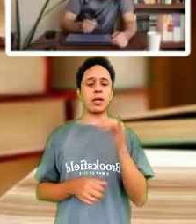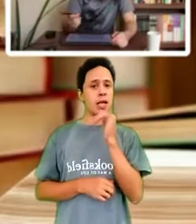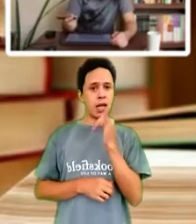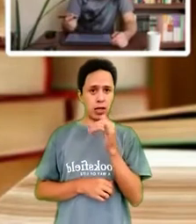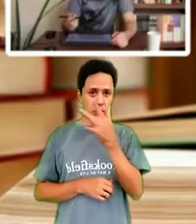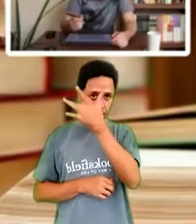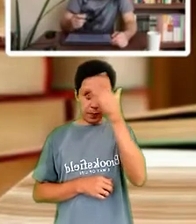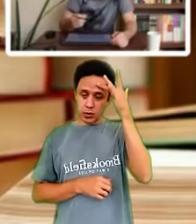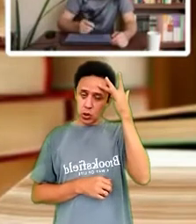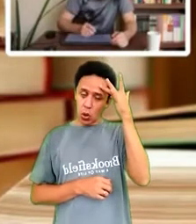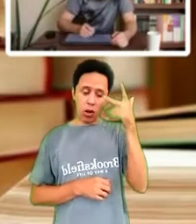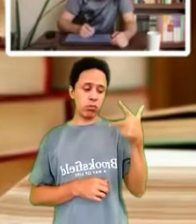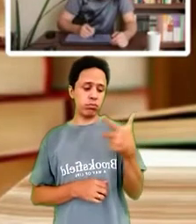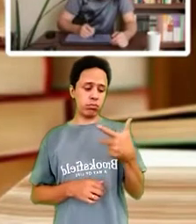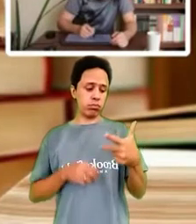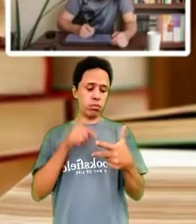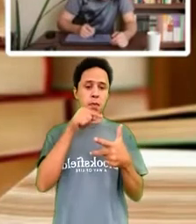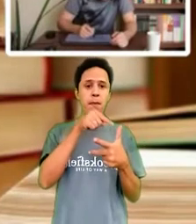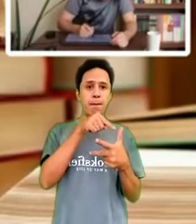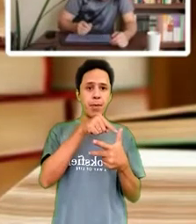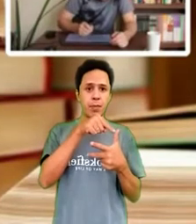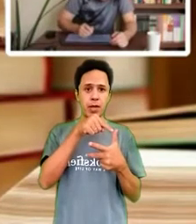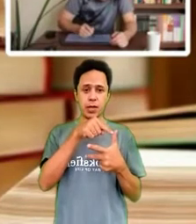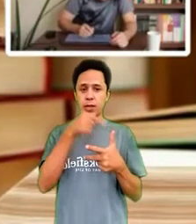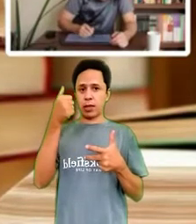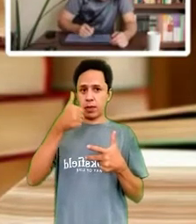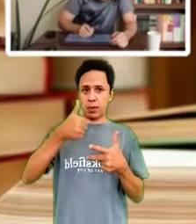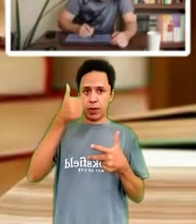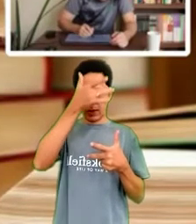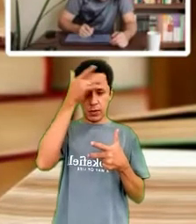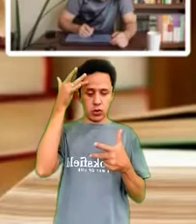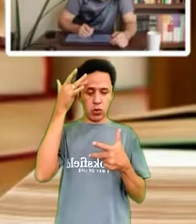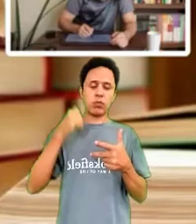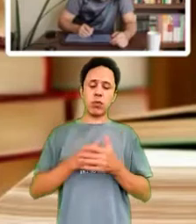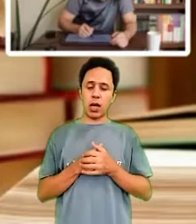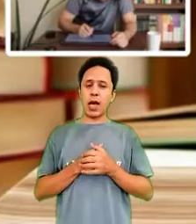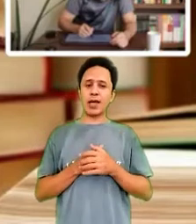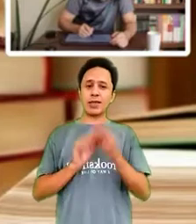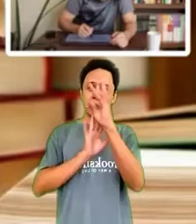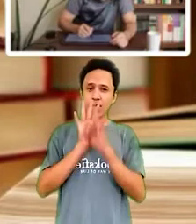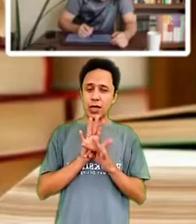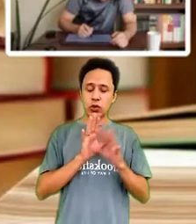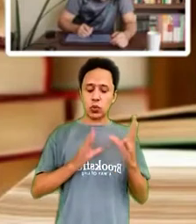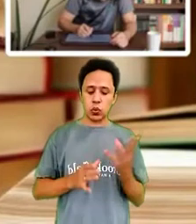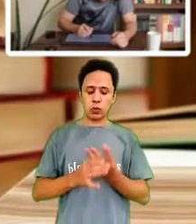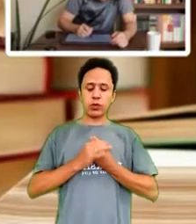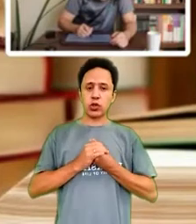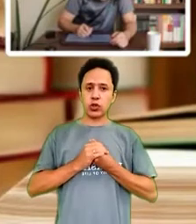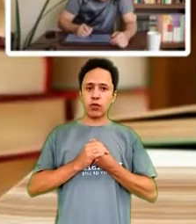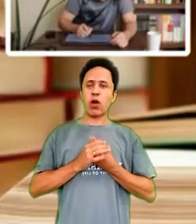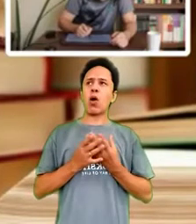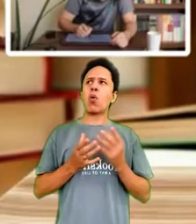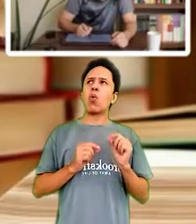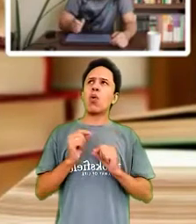em primeira pessoa. Por que isso é importante? Porque é um texto subjetivo, então ele